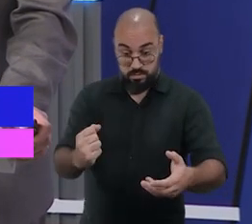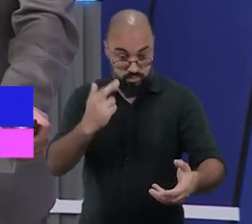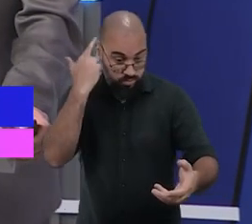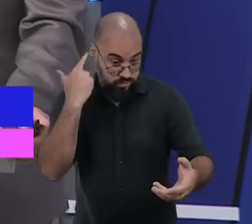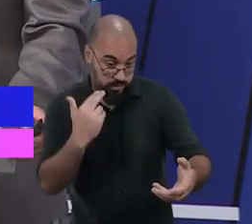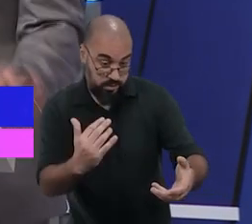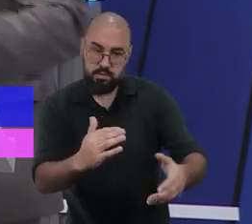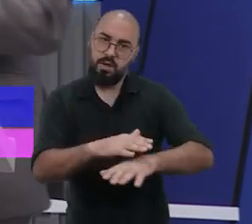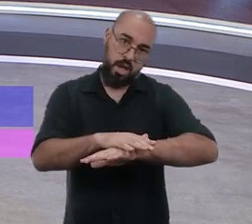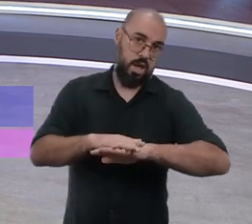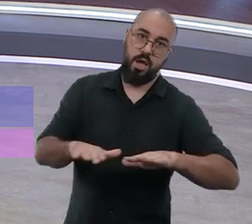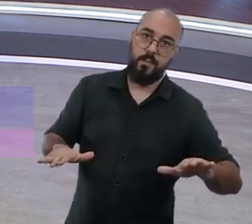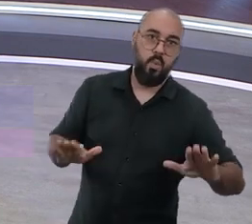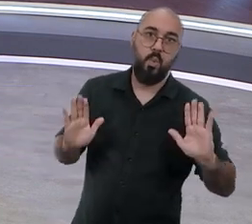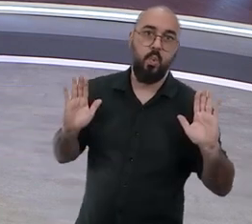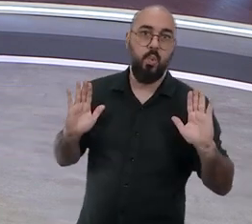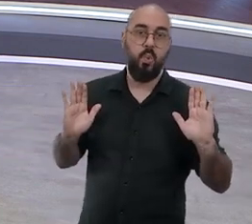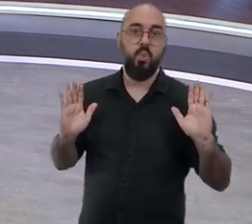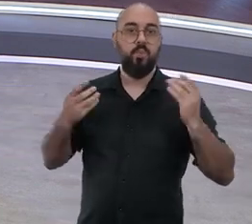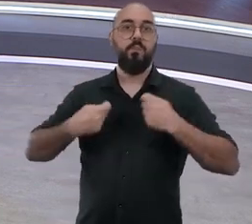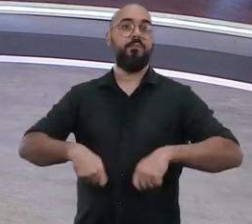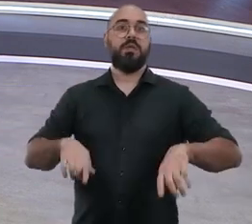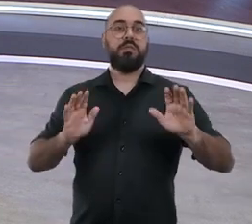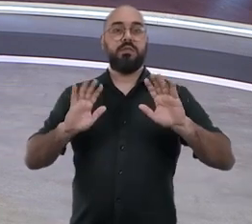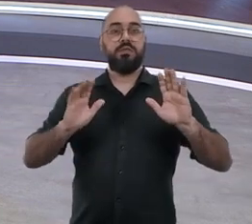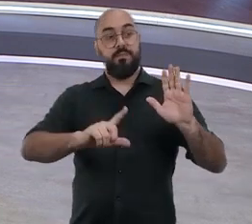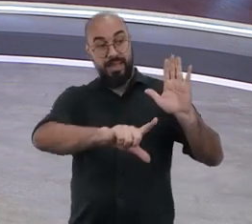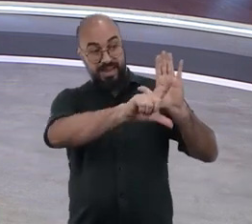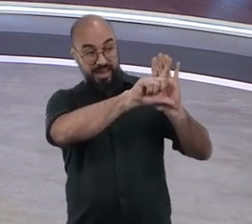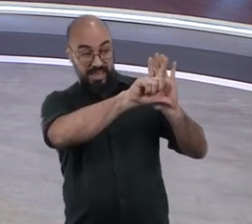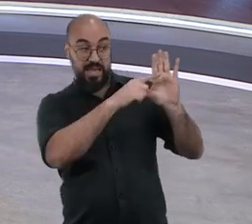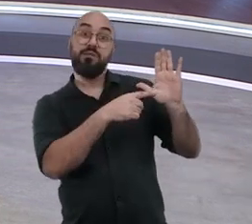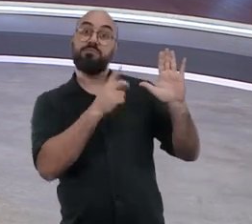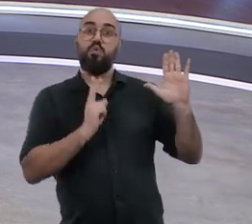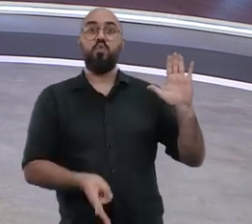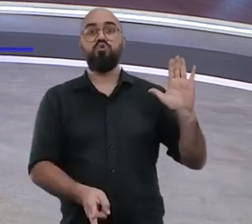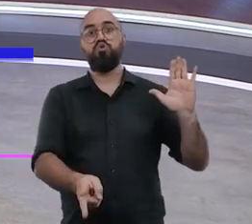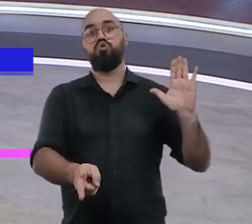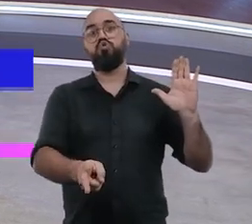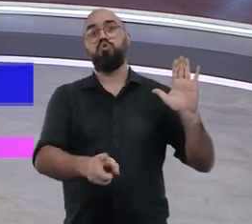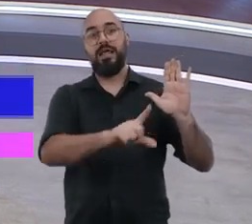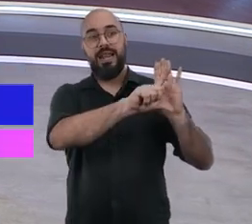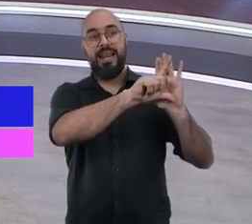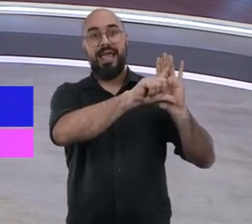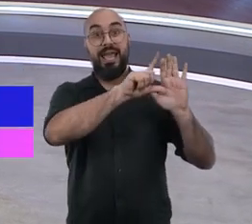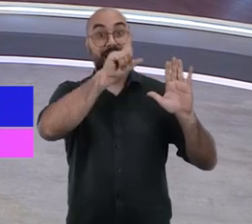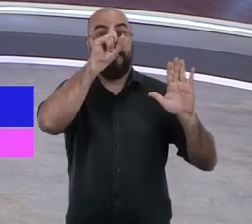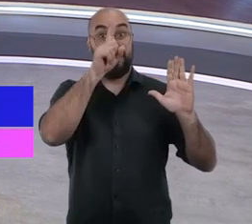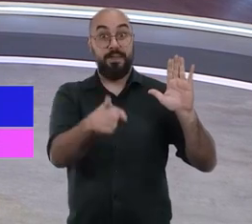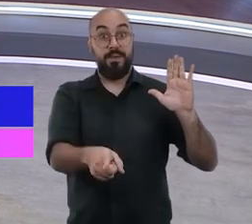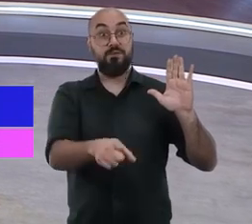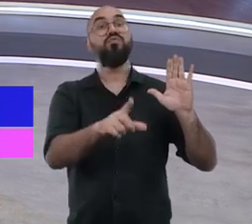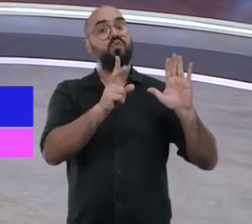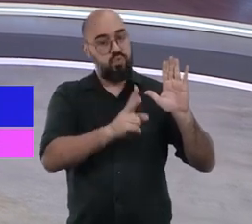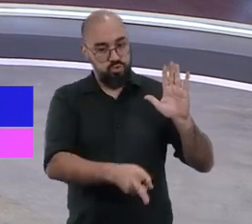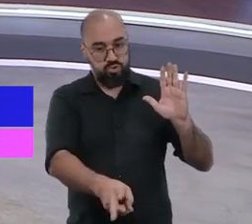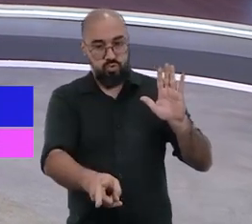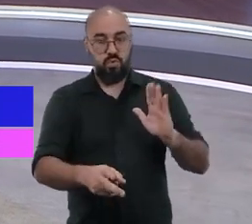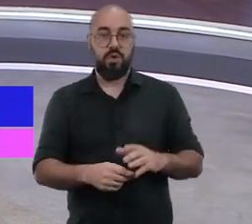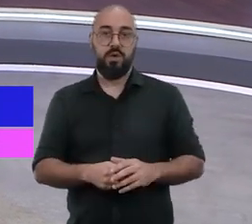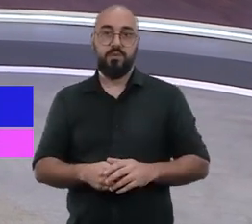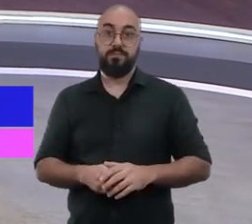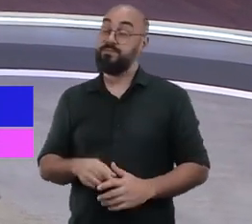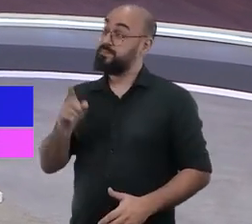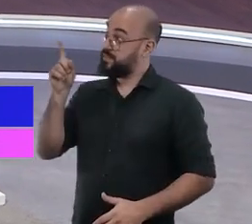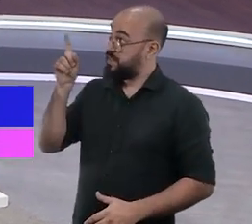ideia. Porque quando eu vou lá para Hebreus 13:8, a Bíblia diz que Jesus Cristo é o mesmo, ontem, hoje e para sempre. Jesus não mudou,